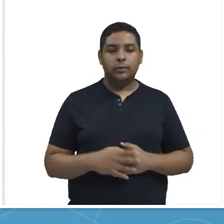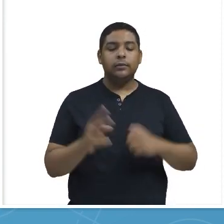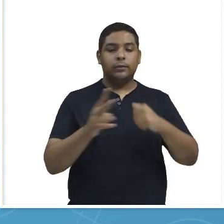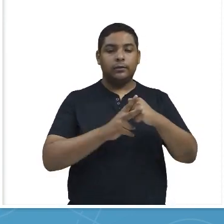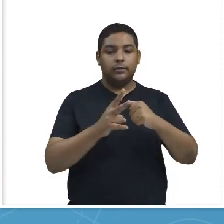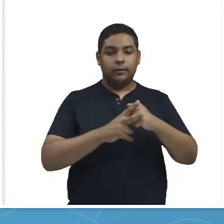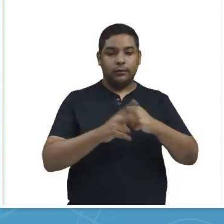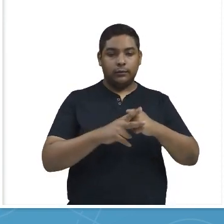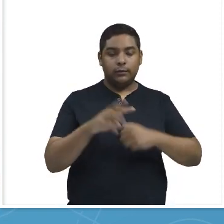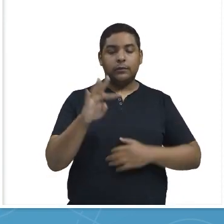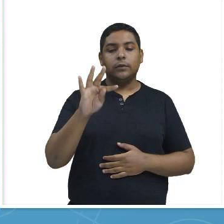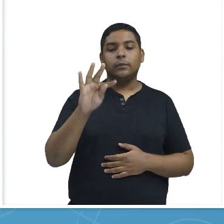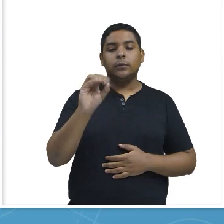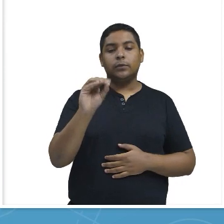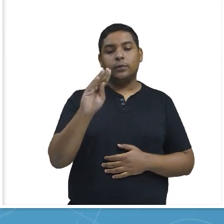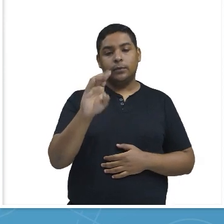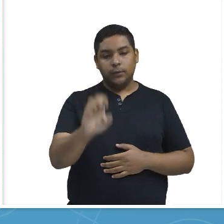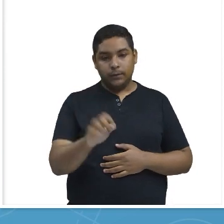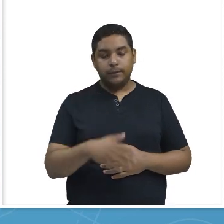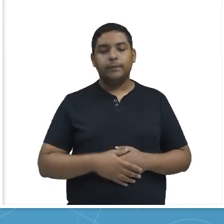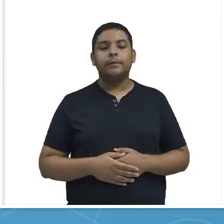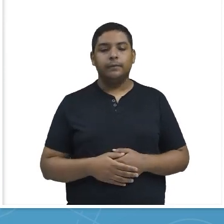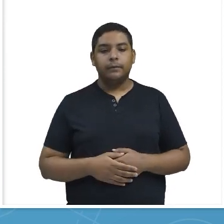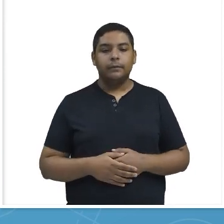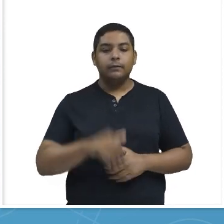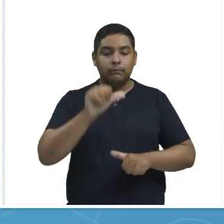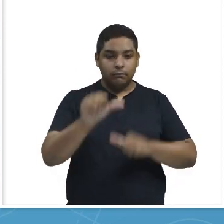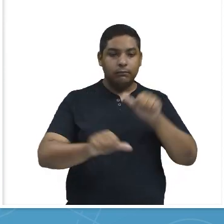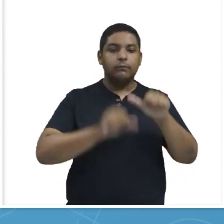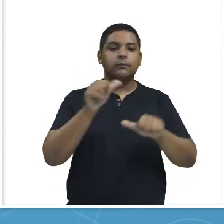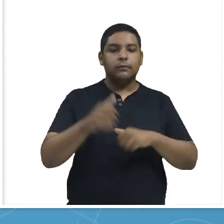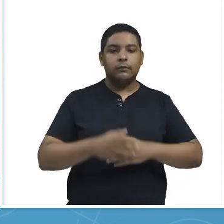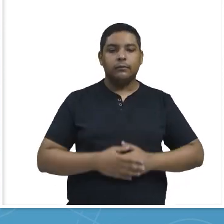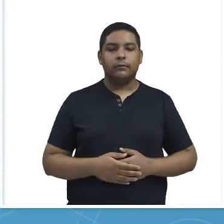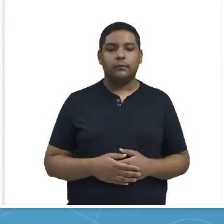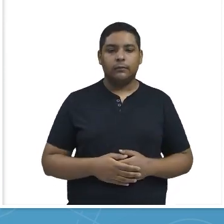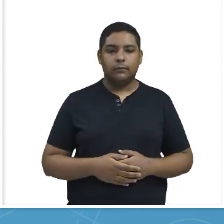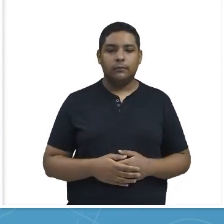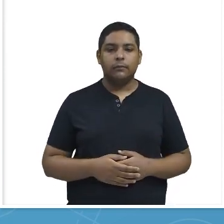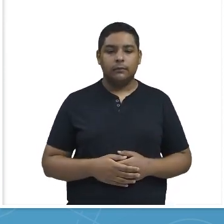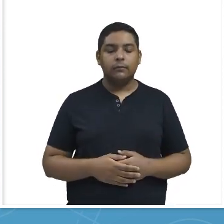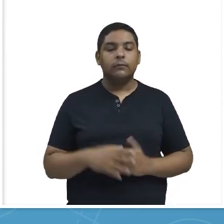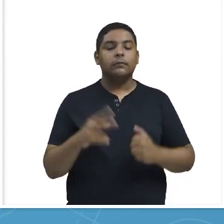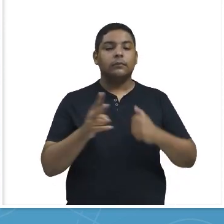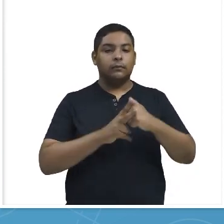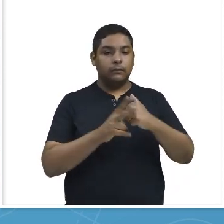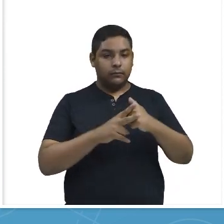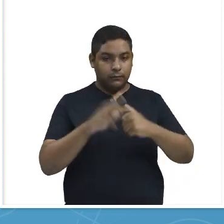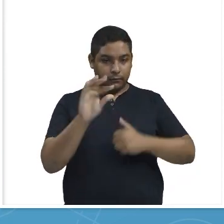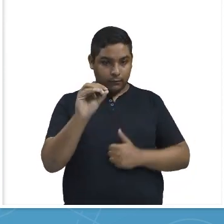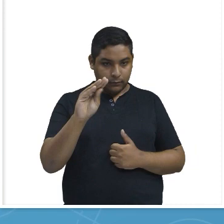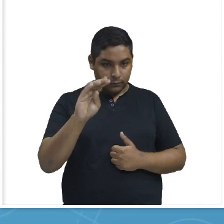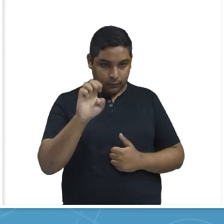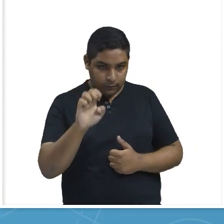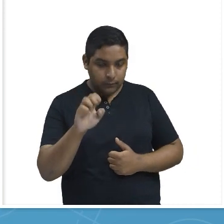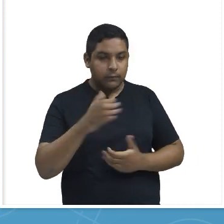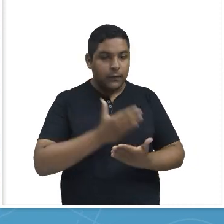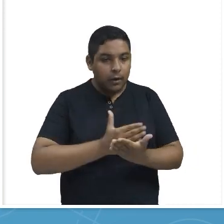sua mudança. Onde você tinha o sujeito, o verbo to be, agora é o verbo to be que inicia, ó, is, are,